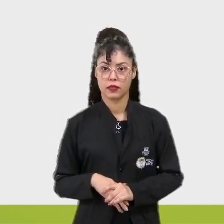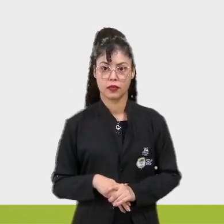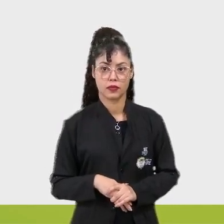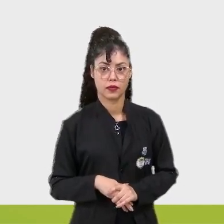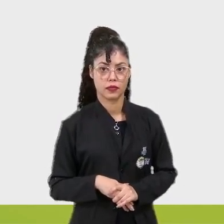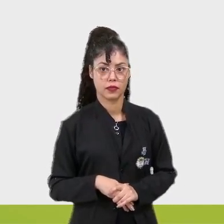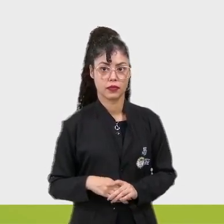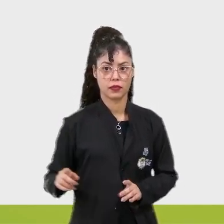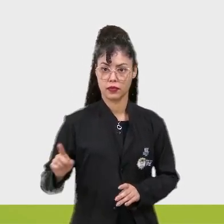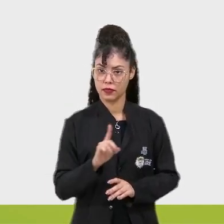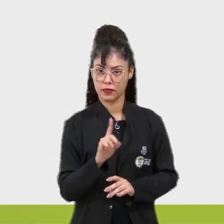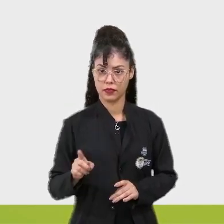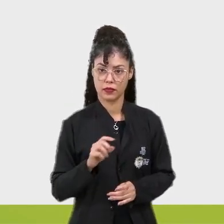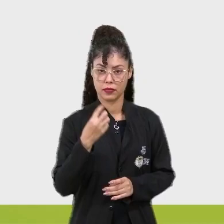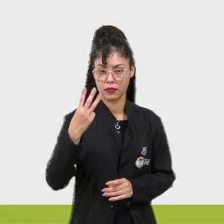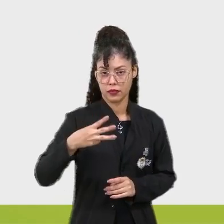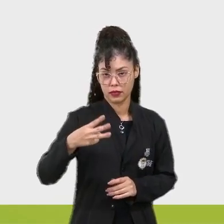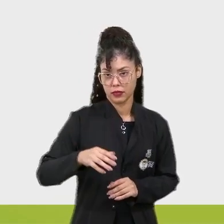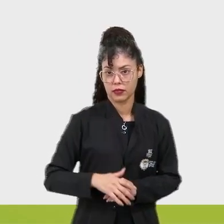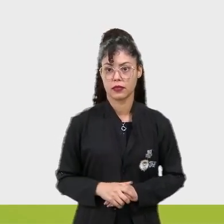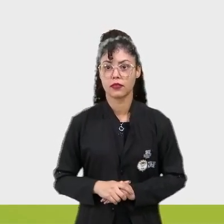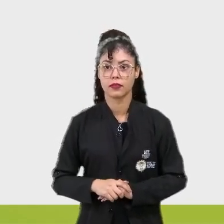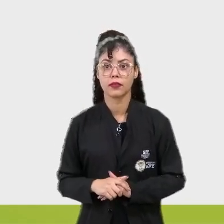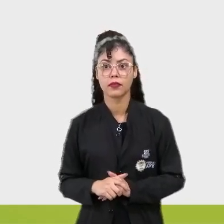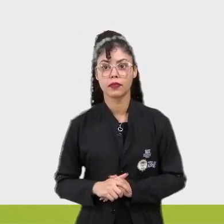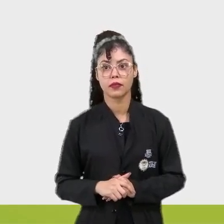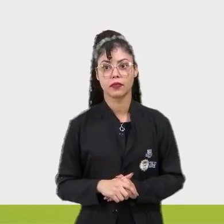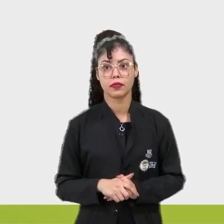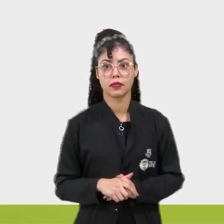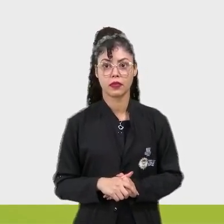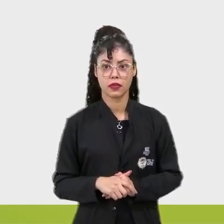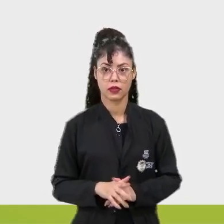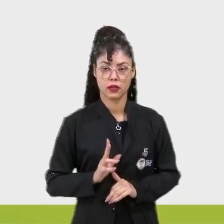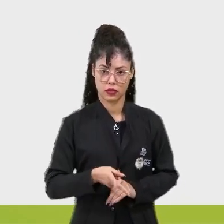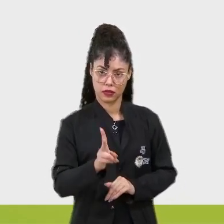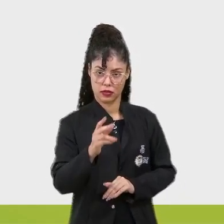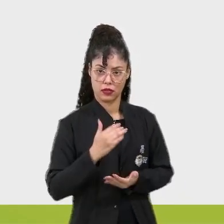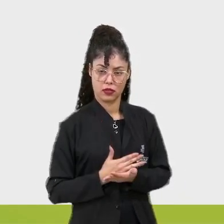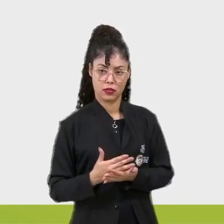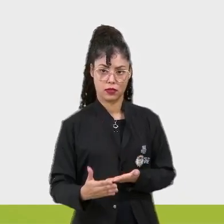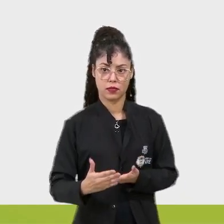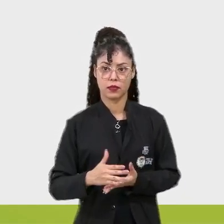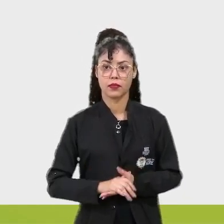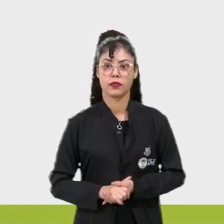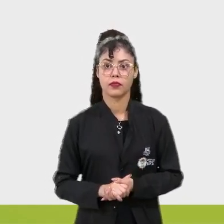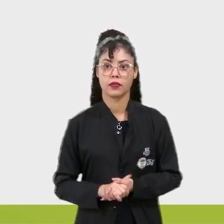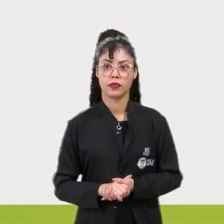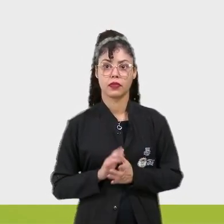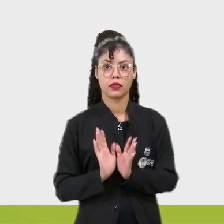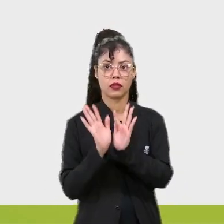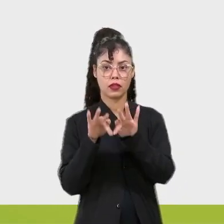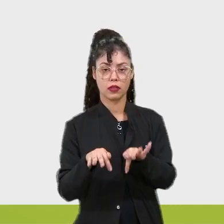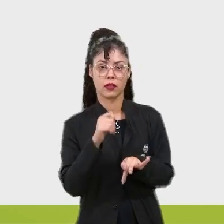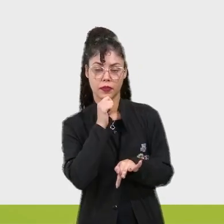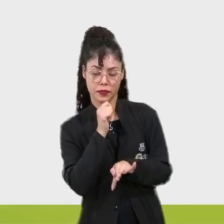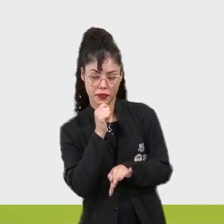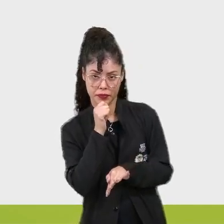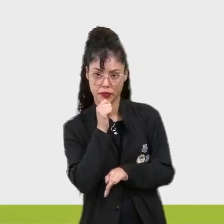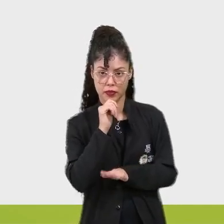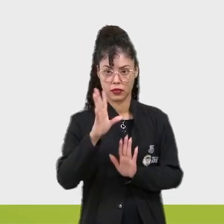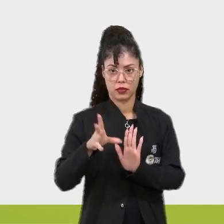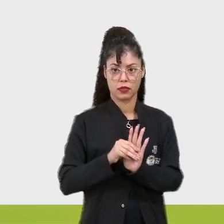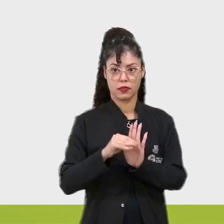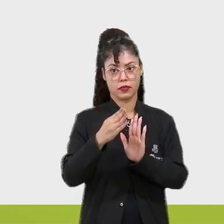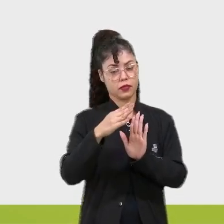ele não for, ele fica no nível 3, né? Então, continua lá no nível 3. Enfim, você colocou